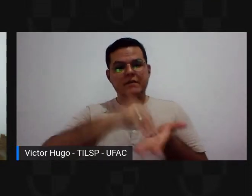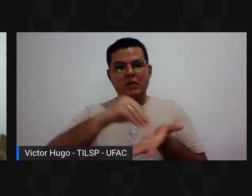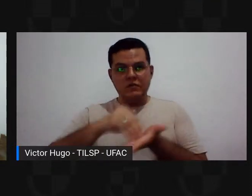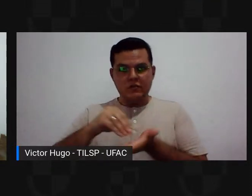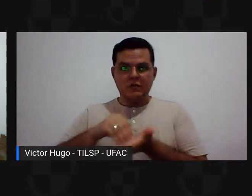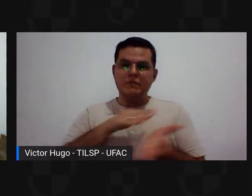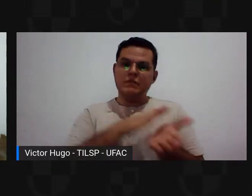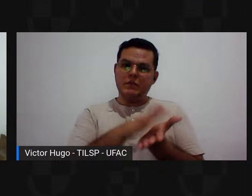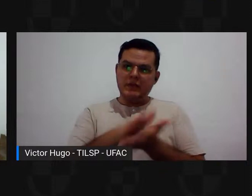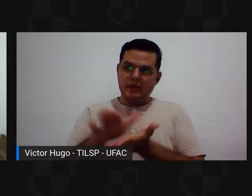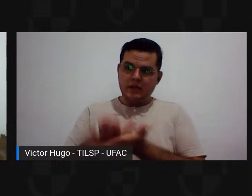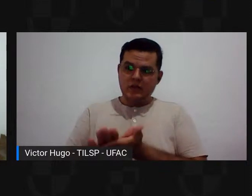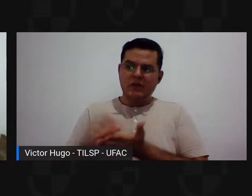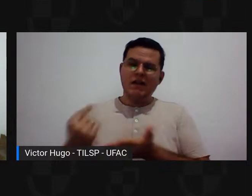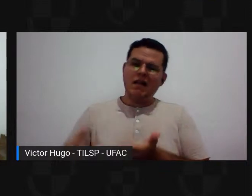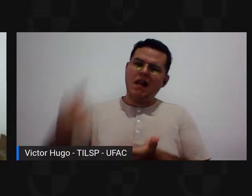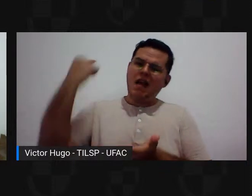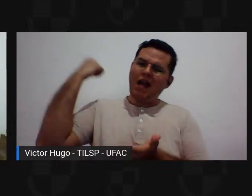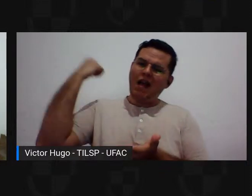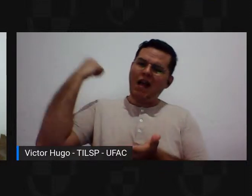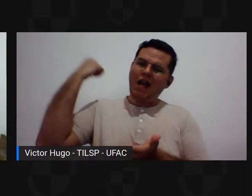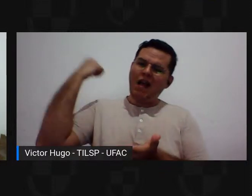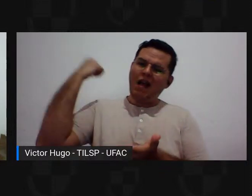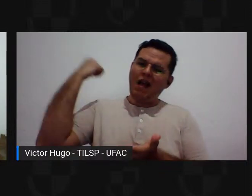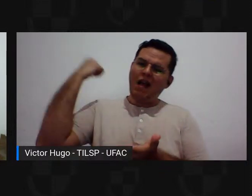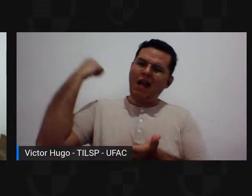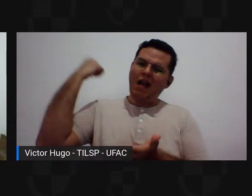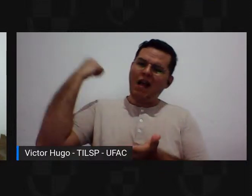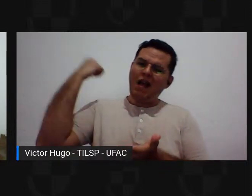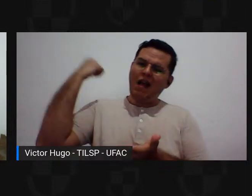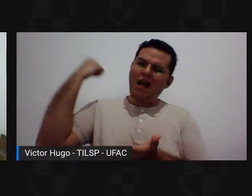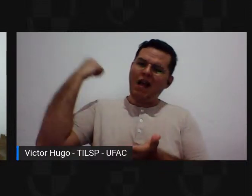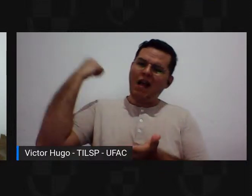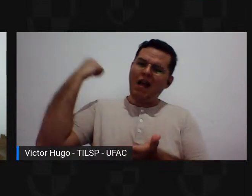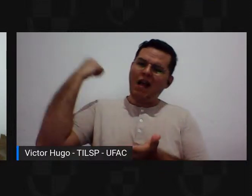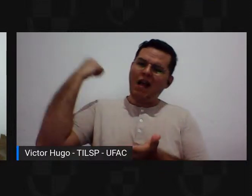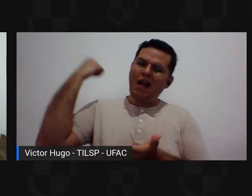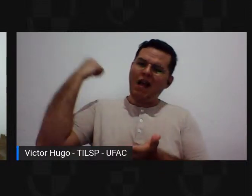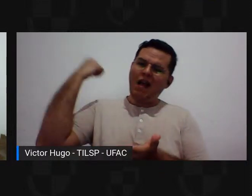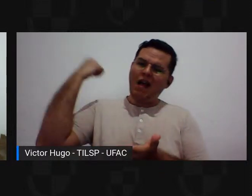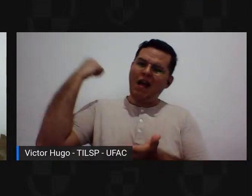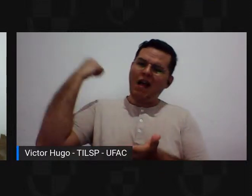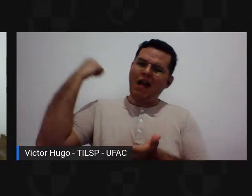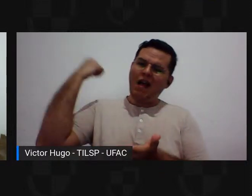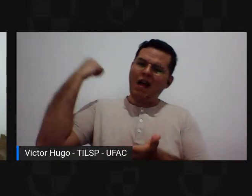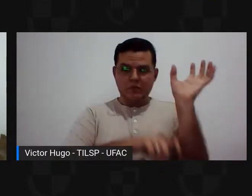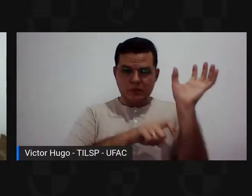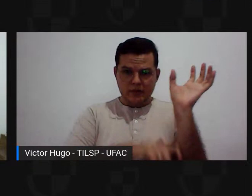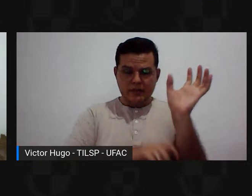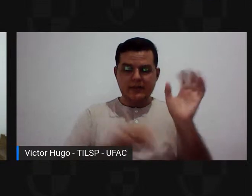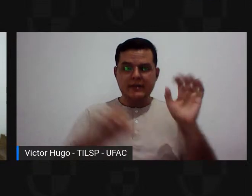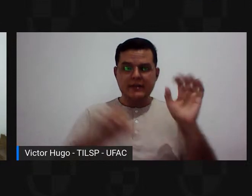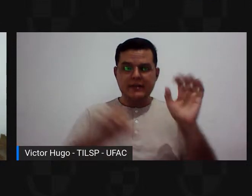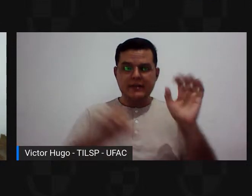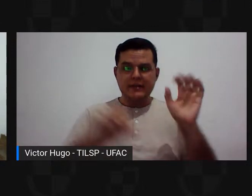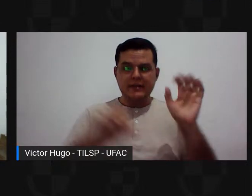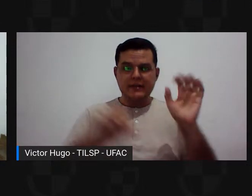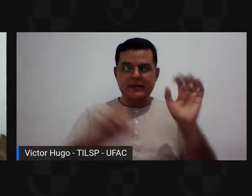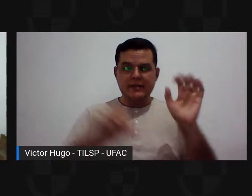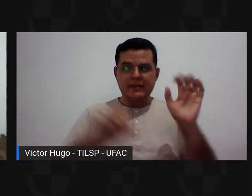atuou com a publicação de Chapuri, de Sena Madureira, Tarauacá e Cruzeiro do Sul, além de Rio Branco.